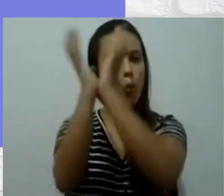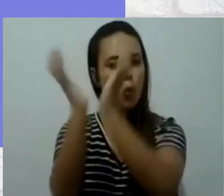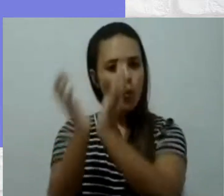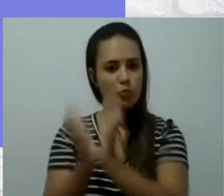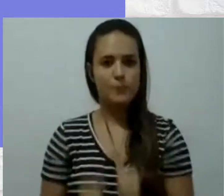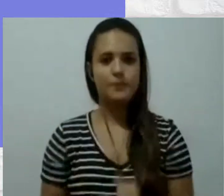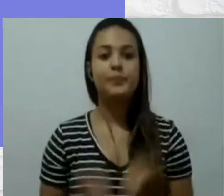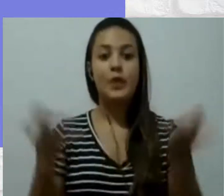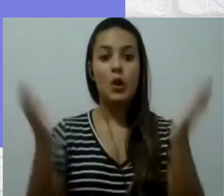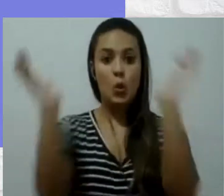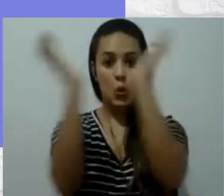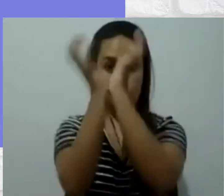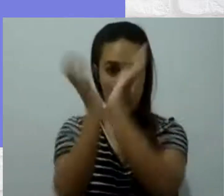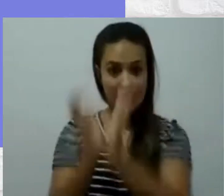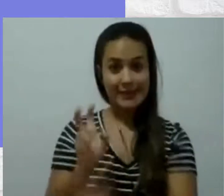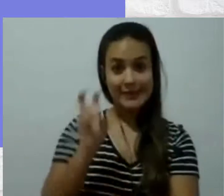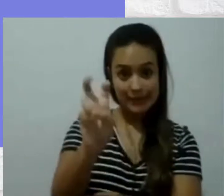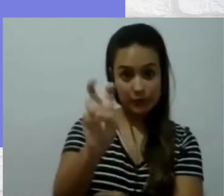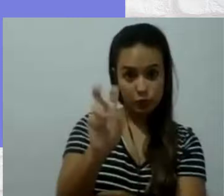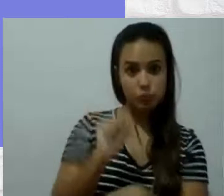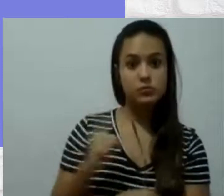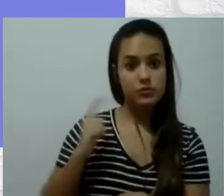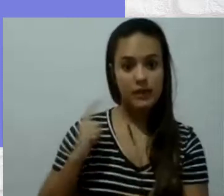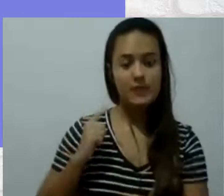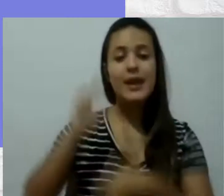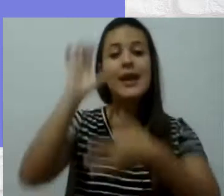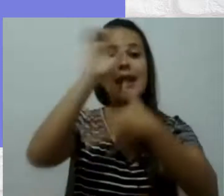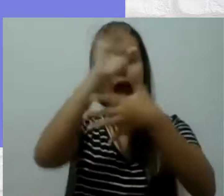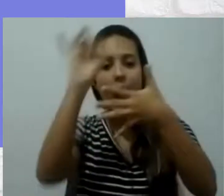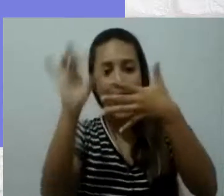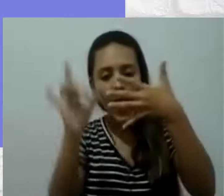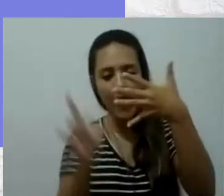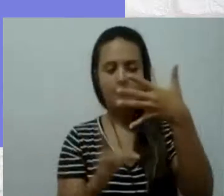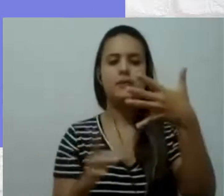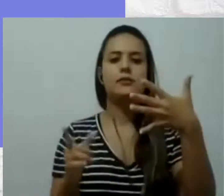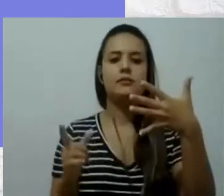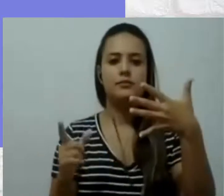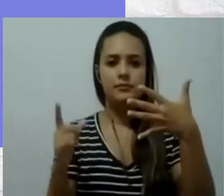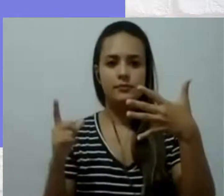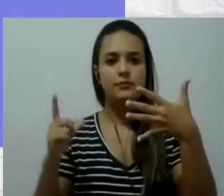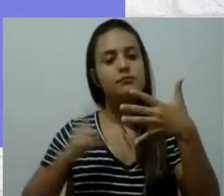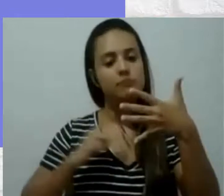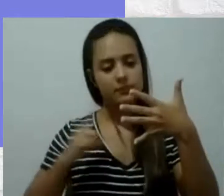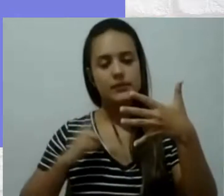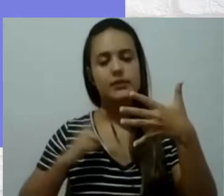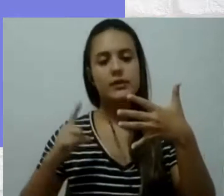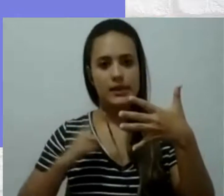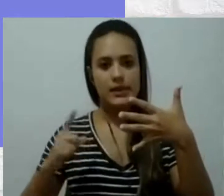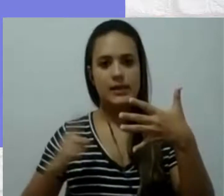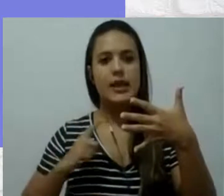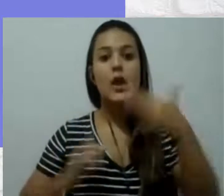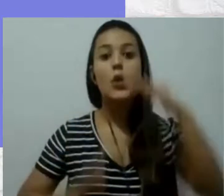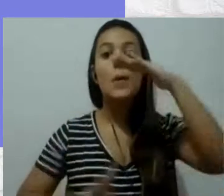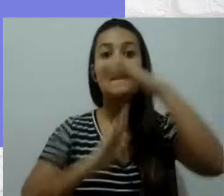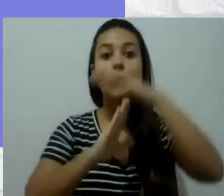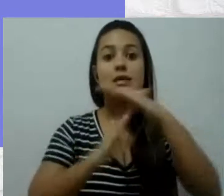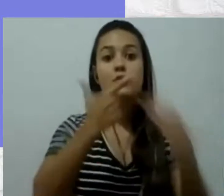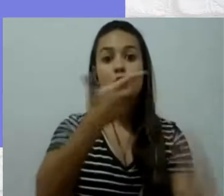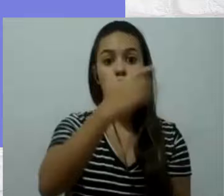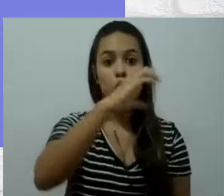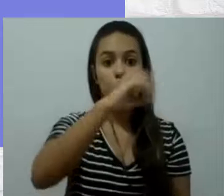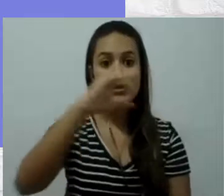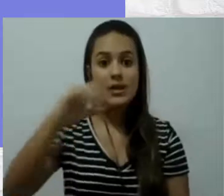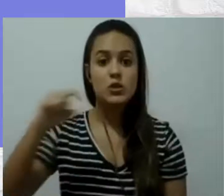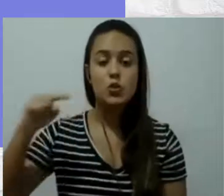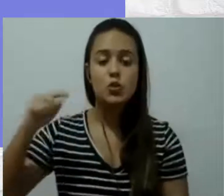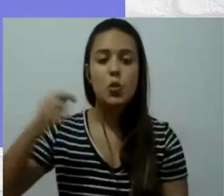nessas competências. As competências, elas são 5, e cada competência, ela pode chegar